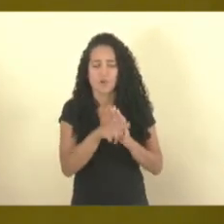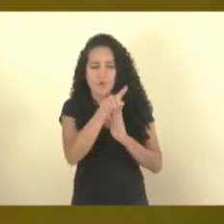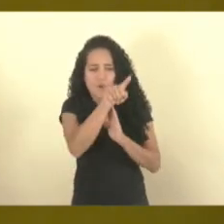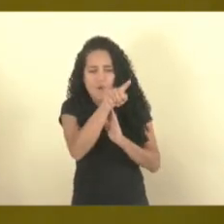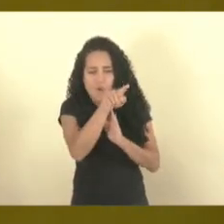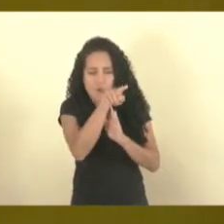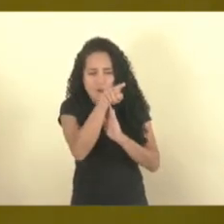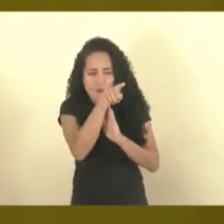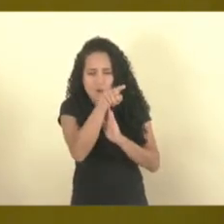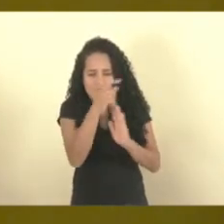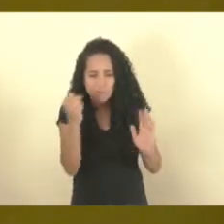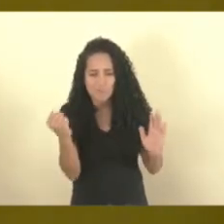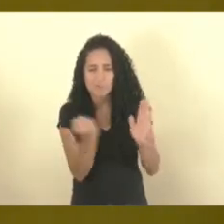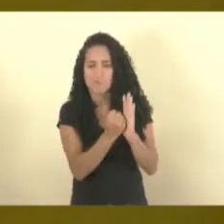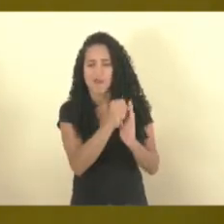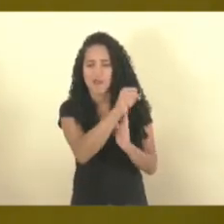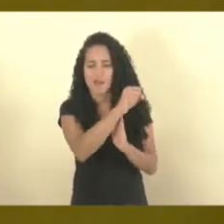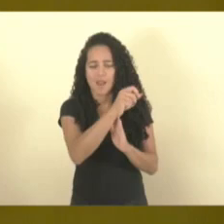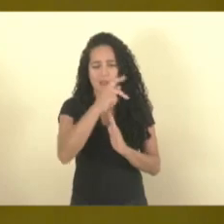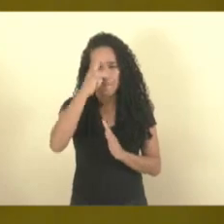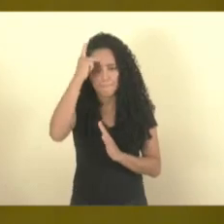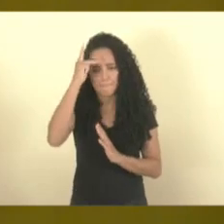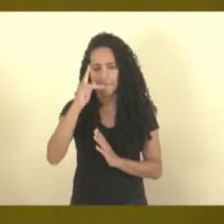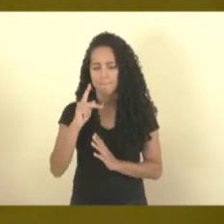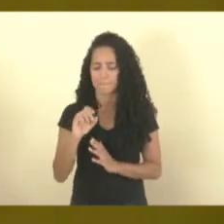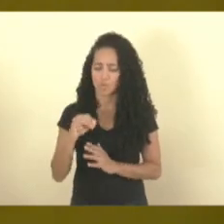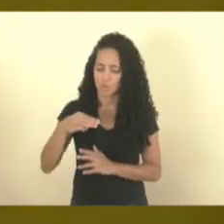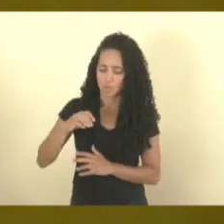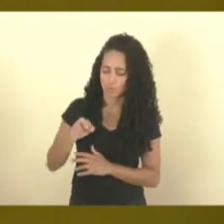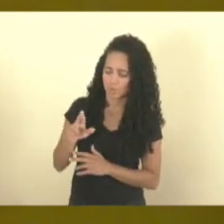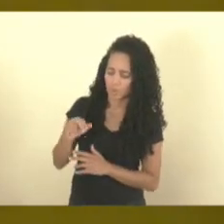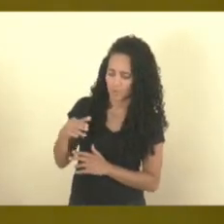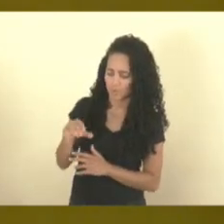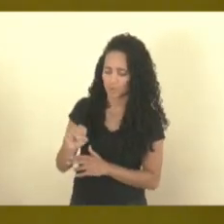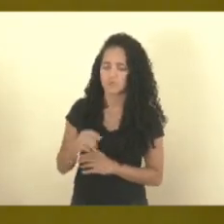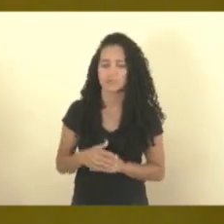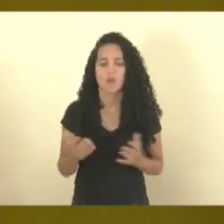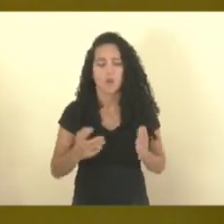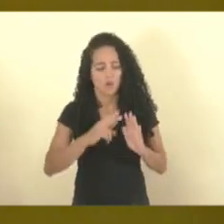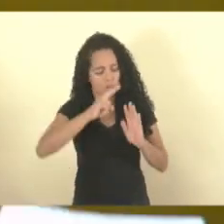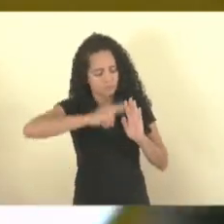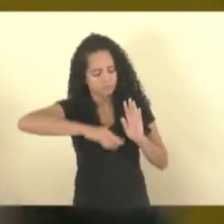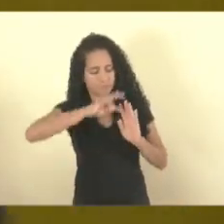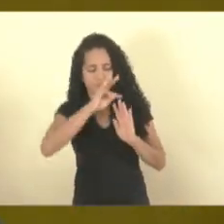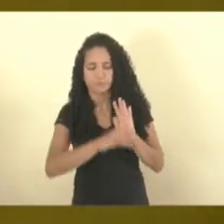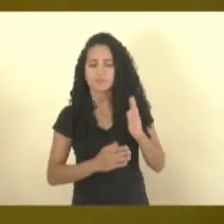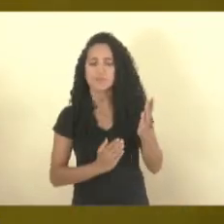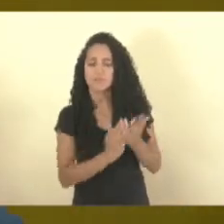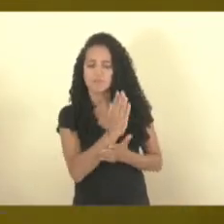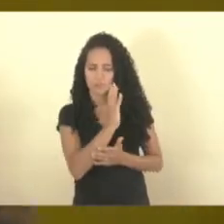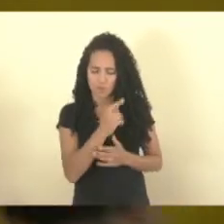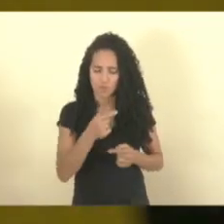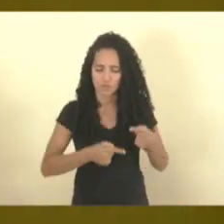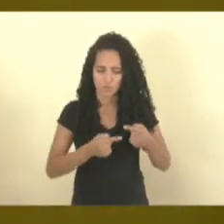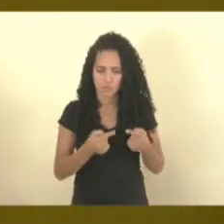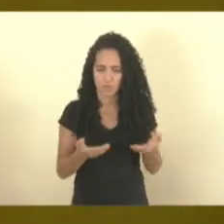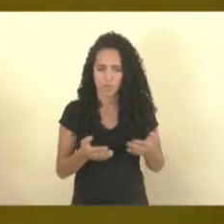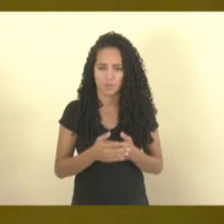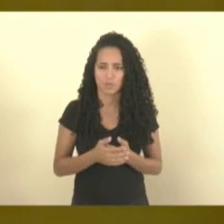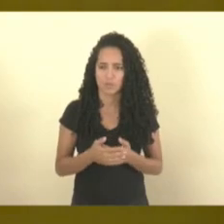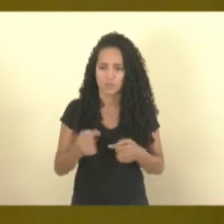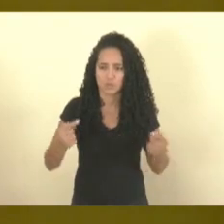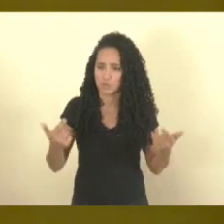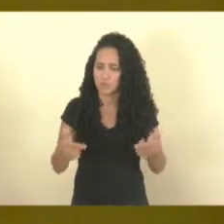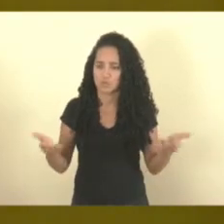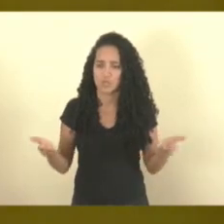dos pomeranos mesmo. Então, senhor presidente, a Comissão de Finanças, eu relato pela aprovação da matéria, coloco meu relatório em discussão. Não havendo quem quer